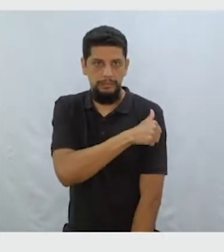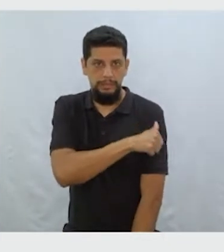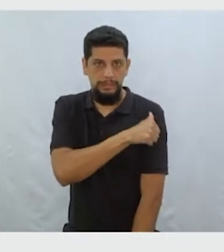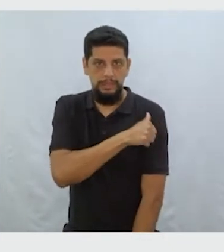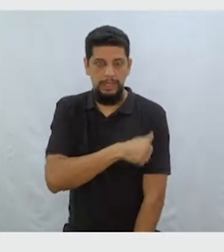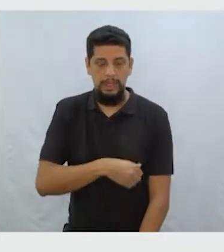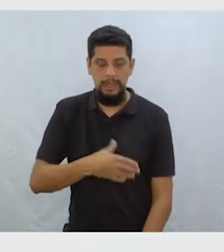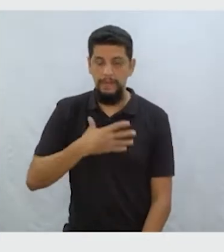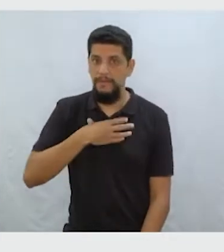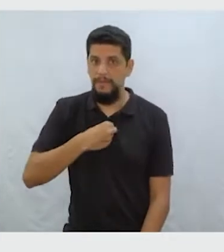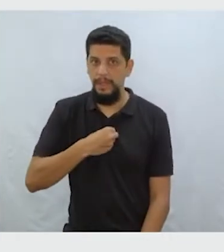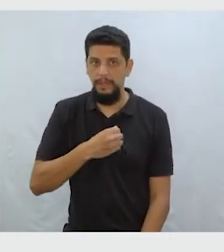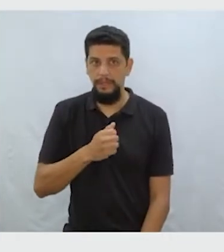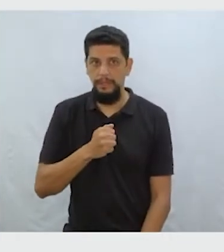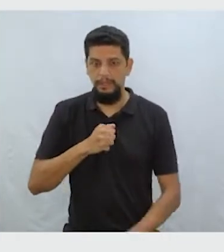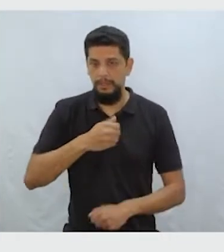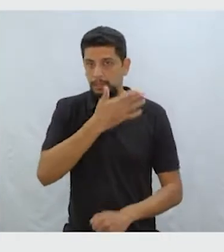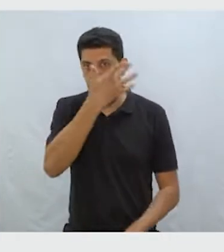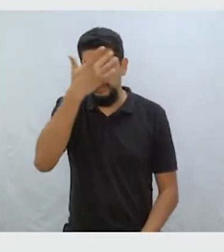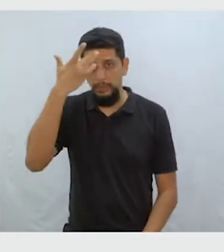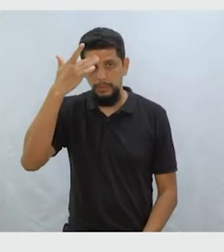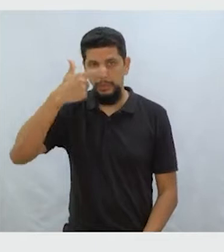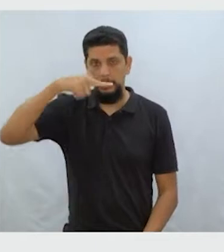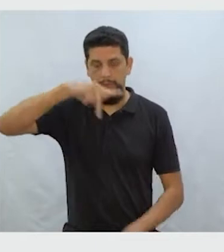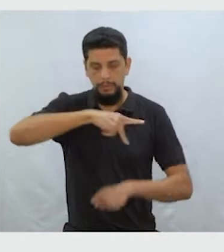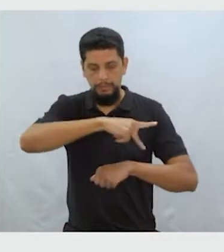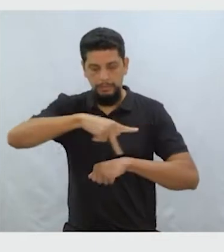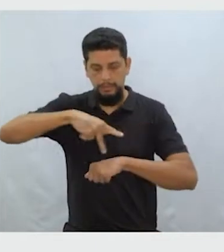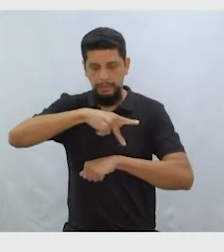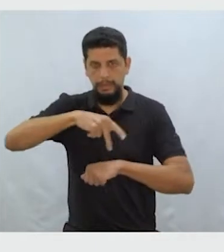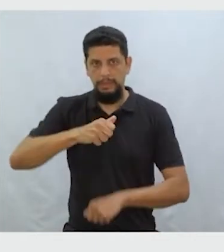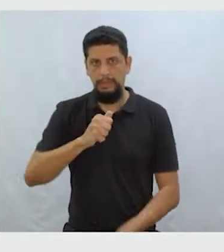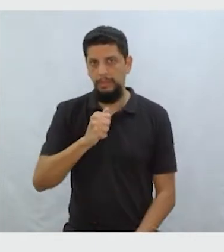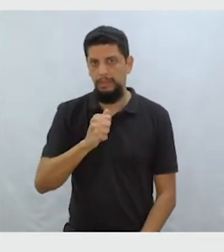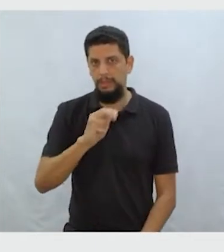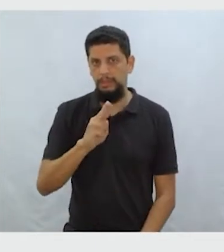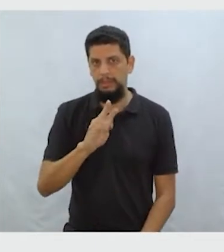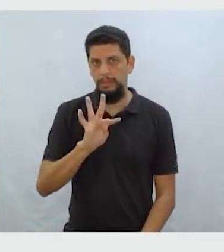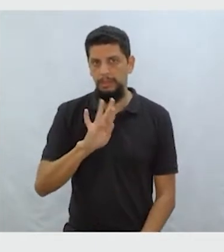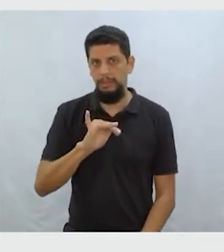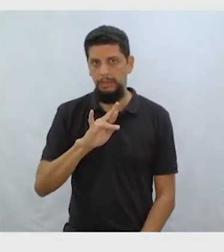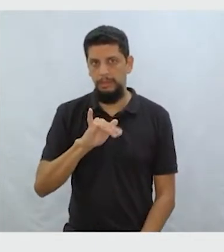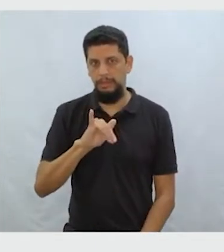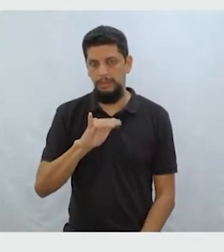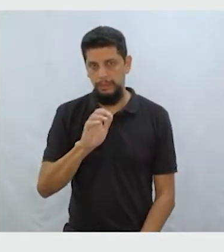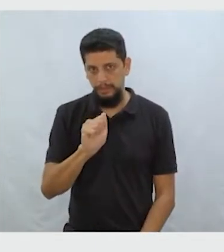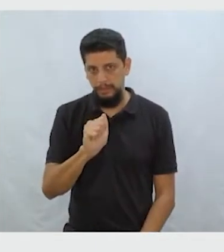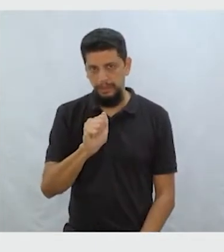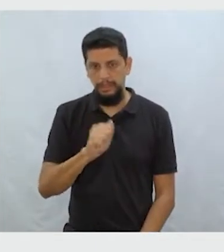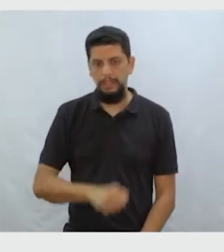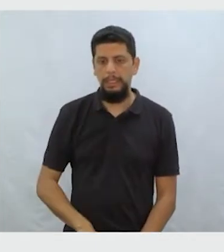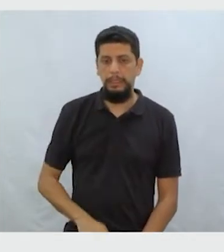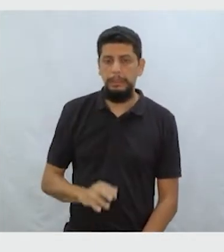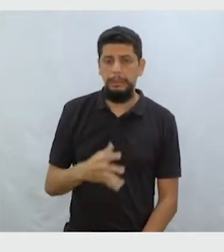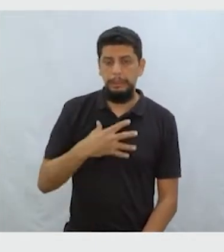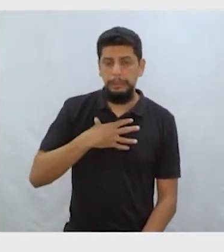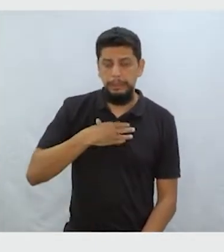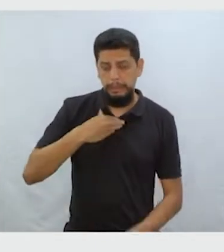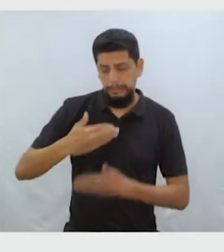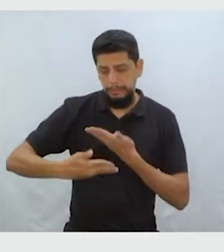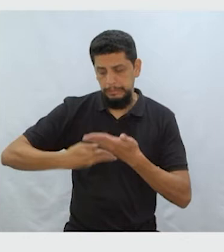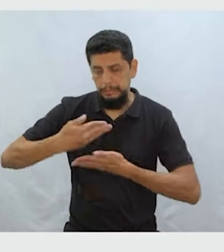e filha de austríacos Olha só de onde né são os pais dela com uma herança histórica